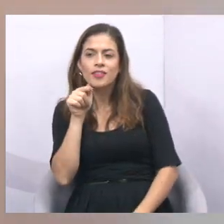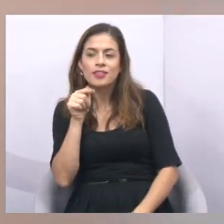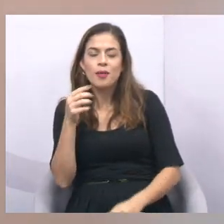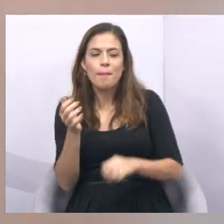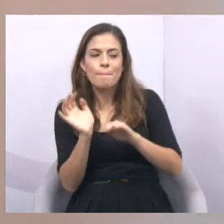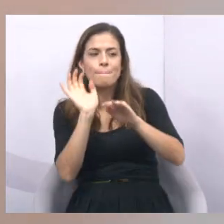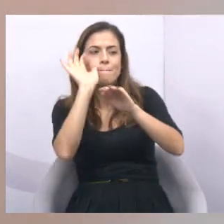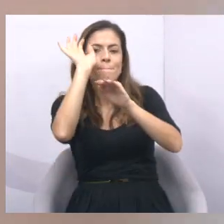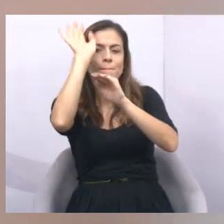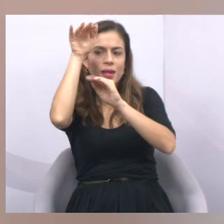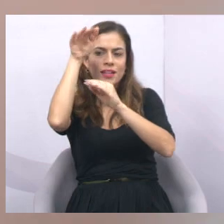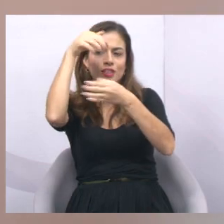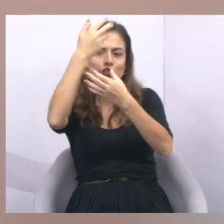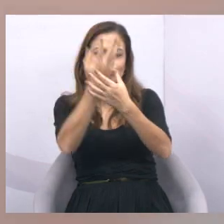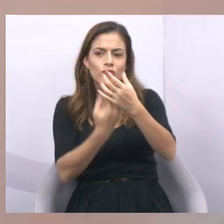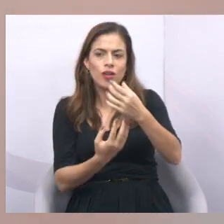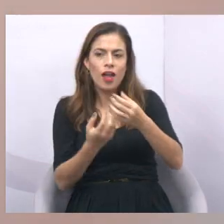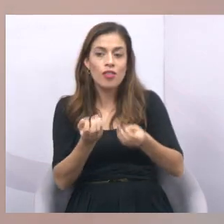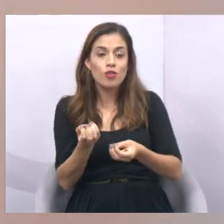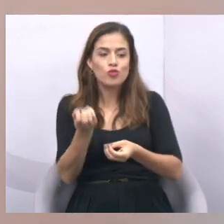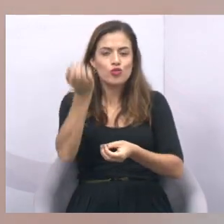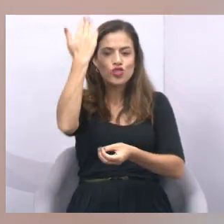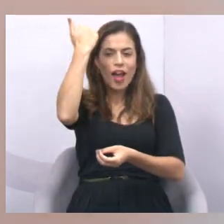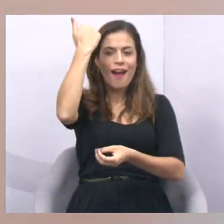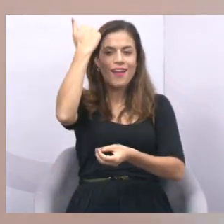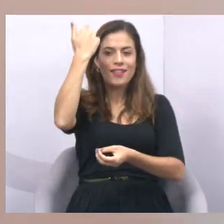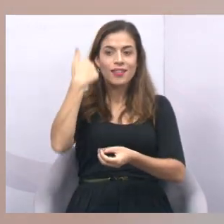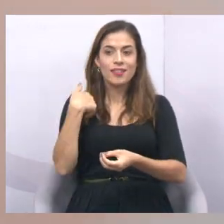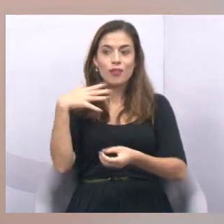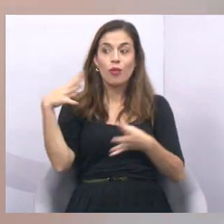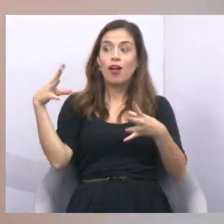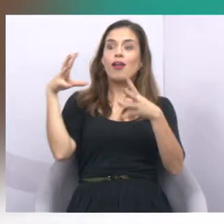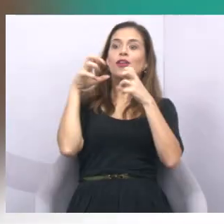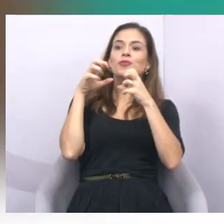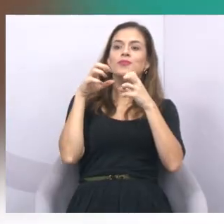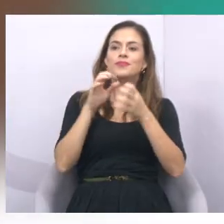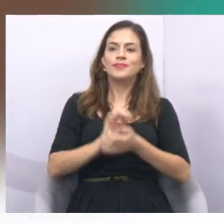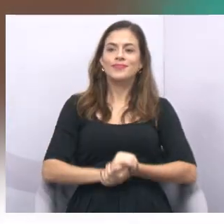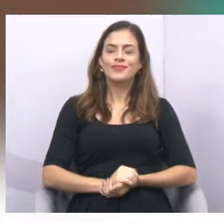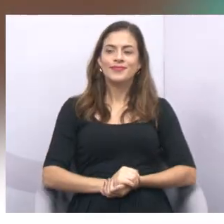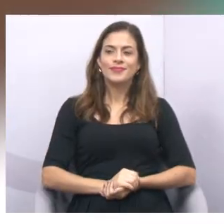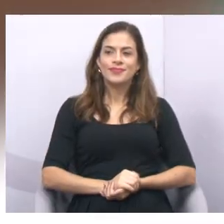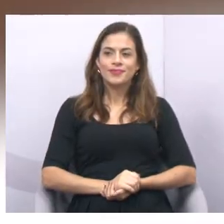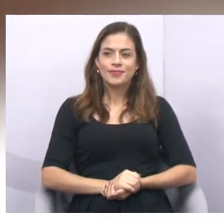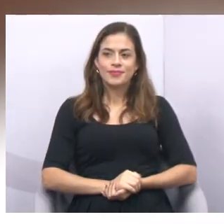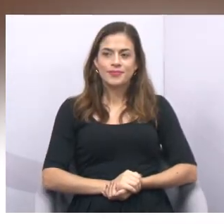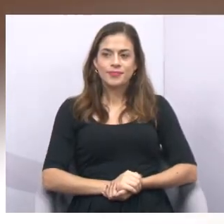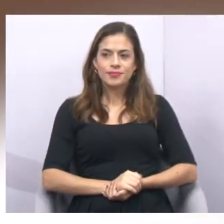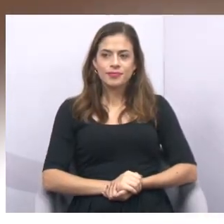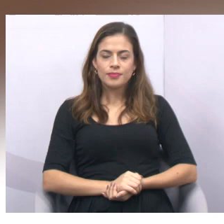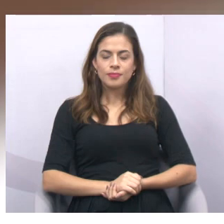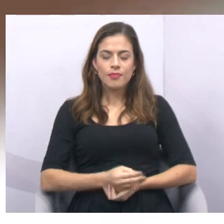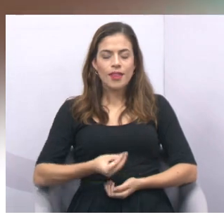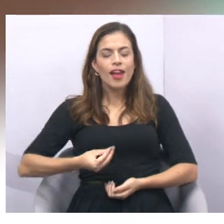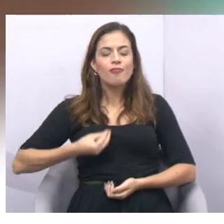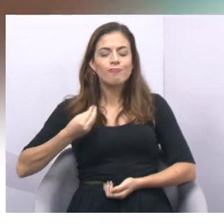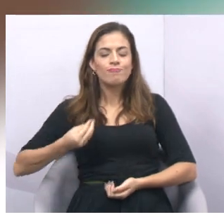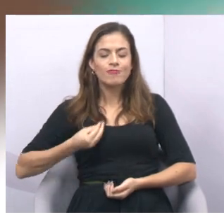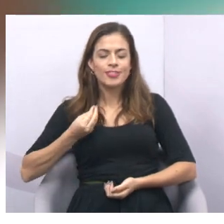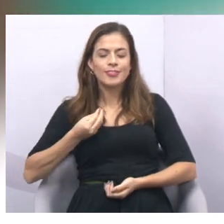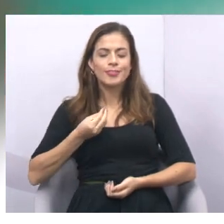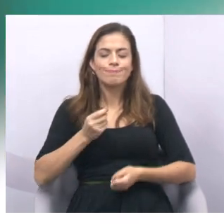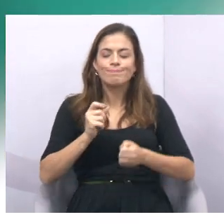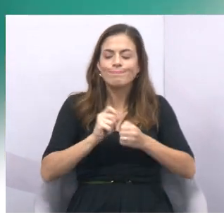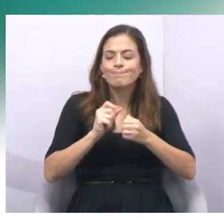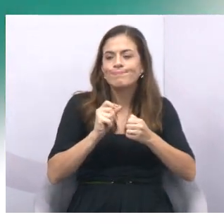fazer a bandeja, jogou a bola para trás. E eu quase engoli a bola. A vida é feita de